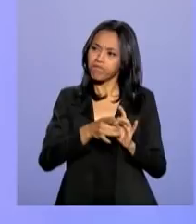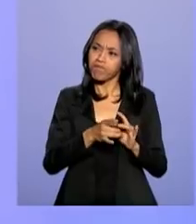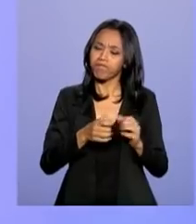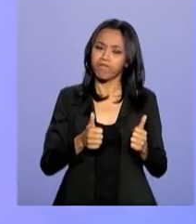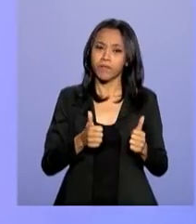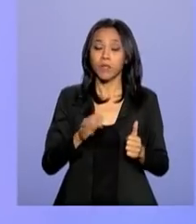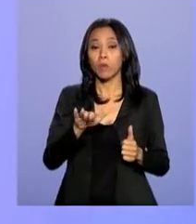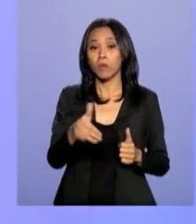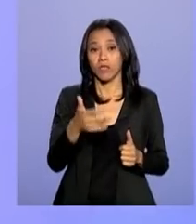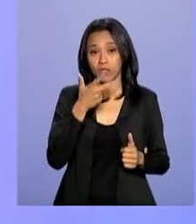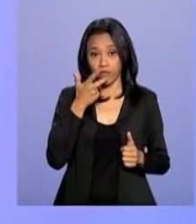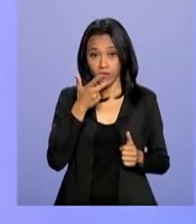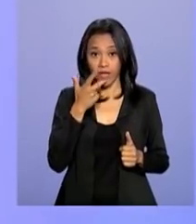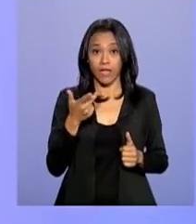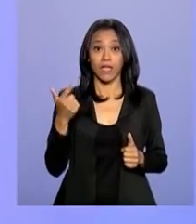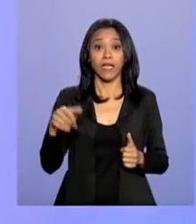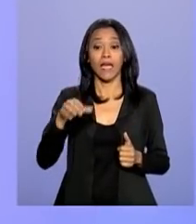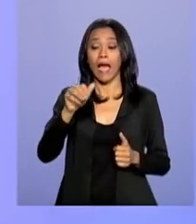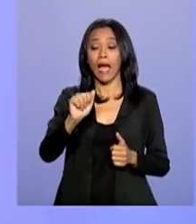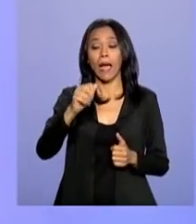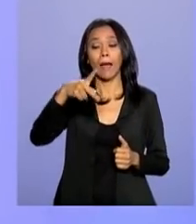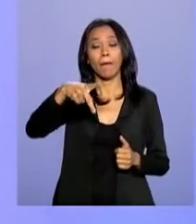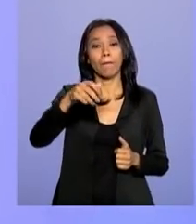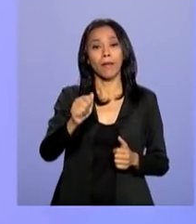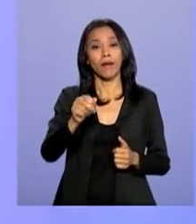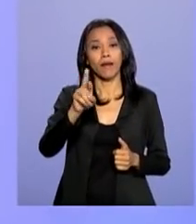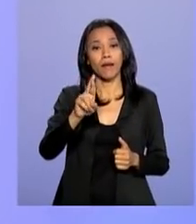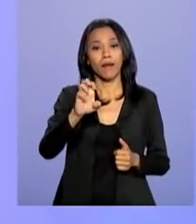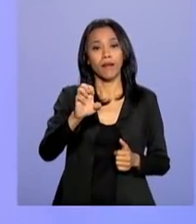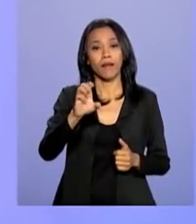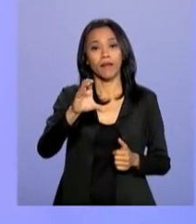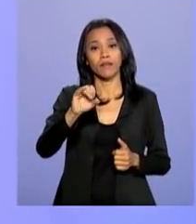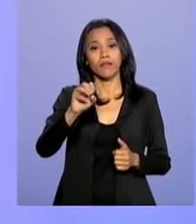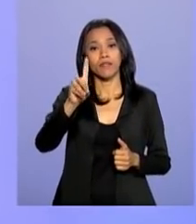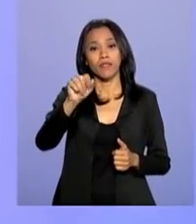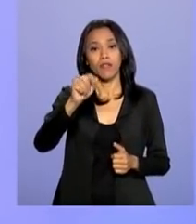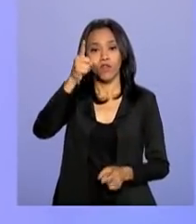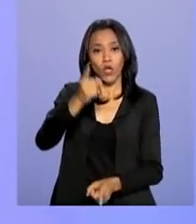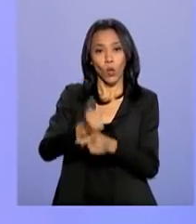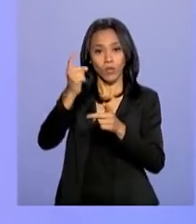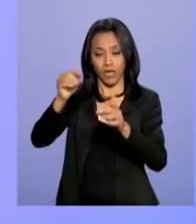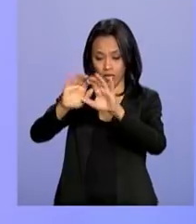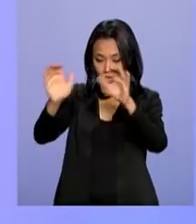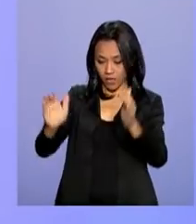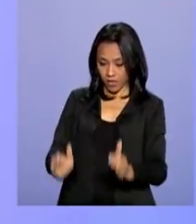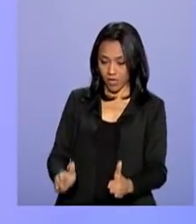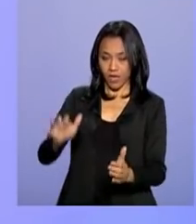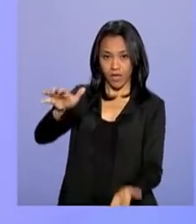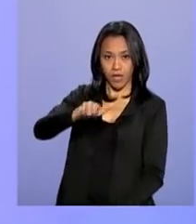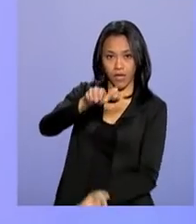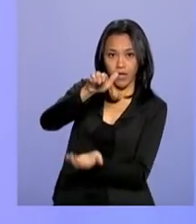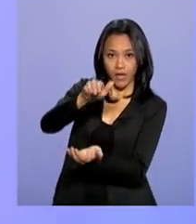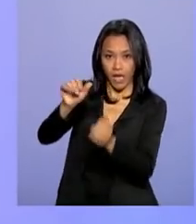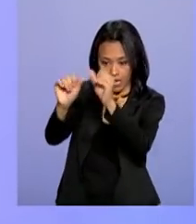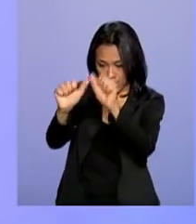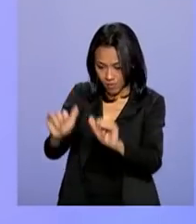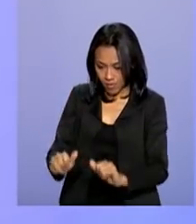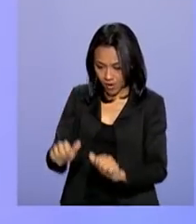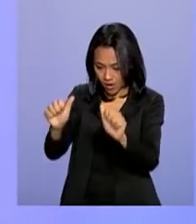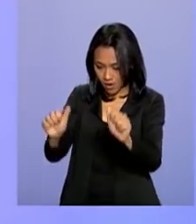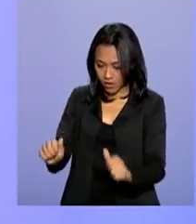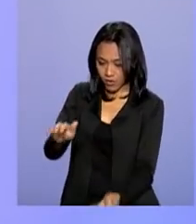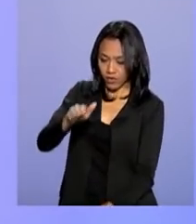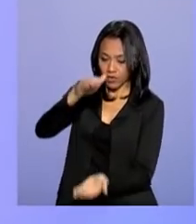que Nossa Senhora Aparecida foi encontrada para depois encontrar-se a sua outra parte, para